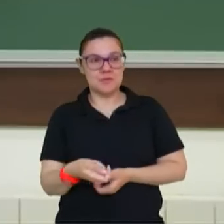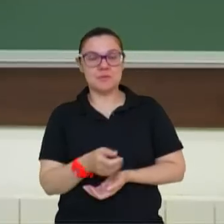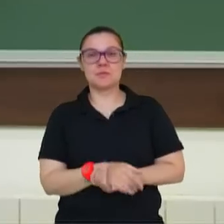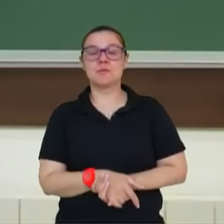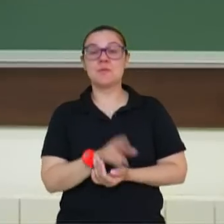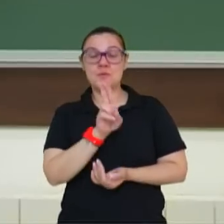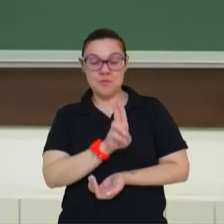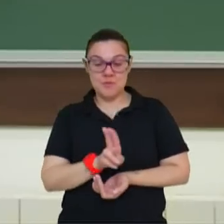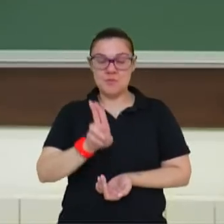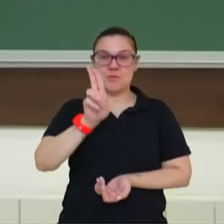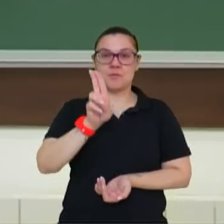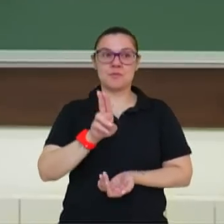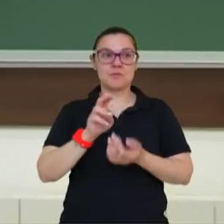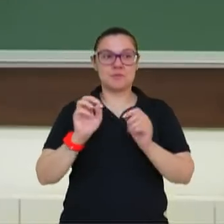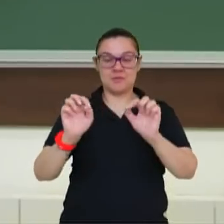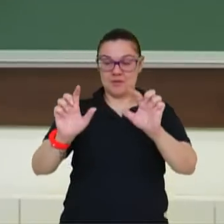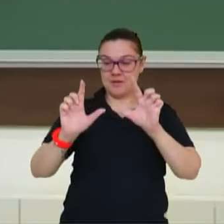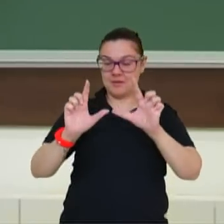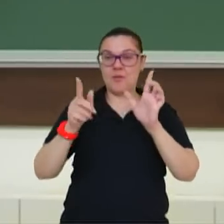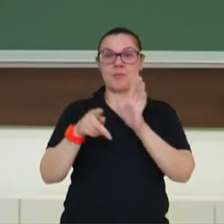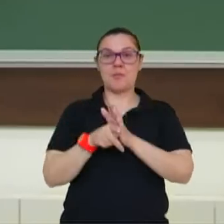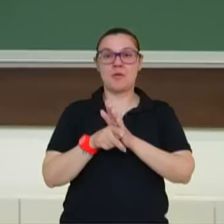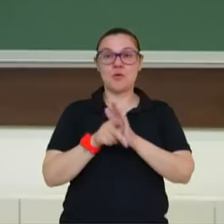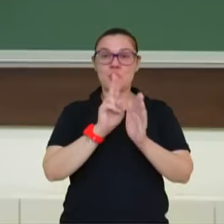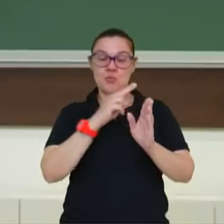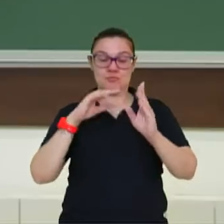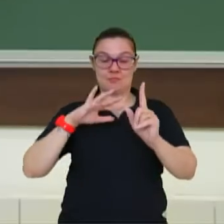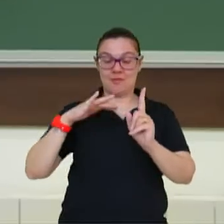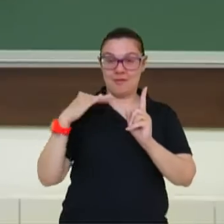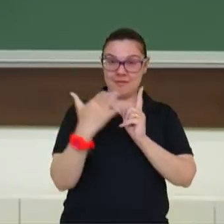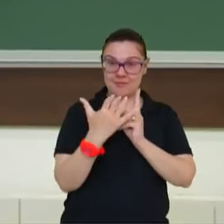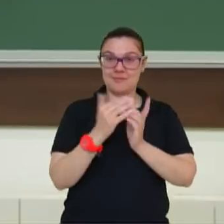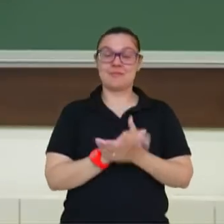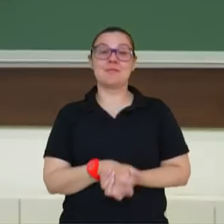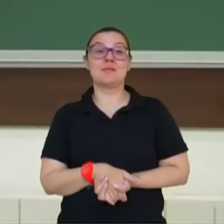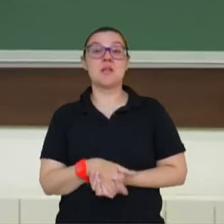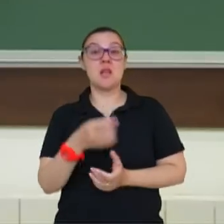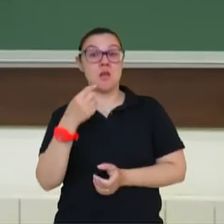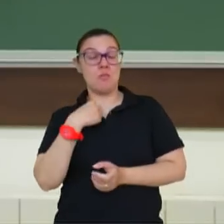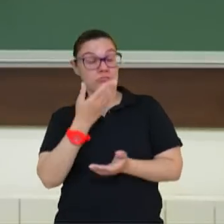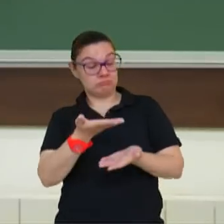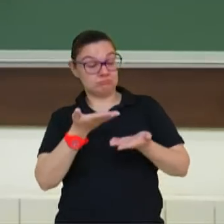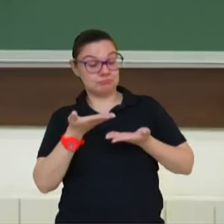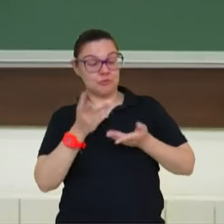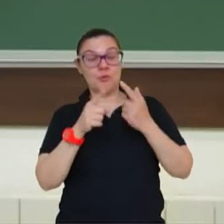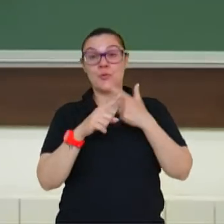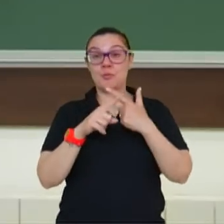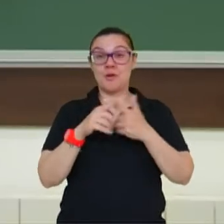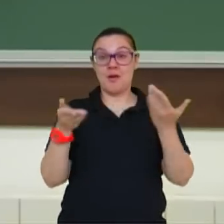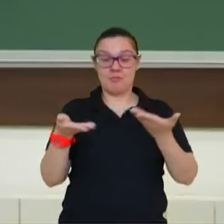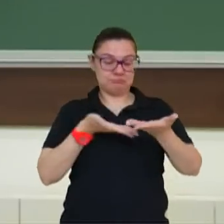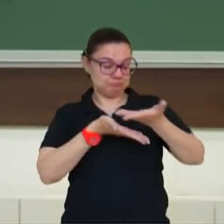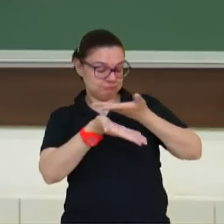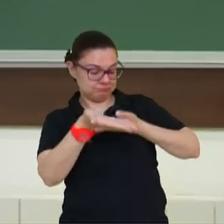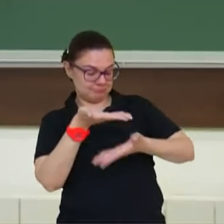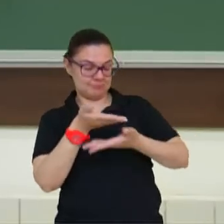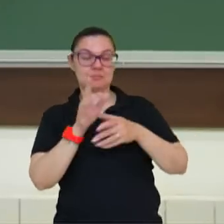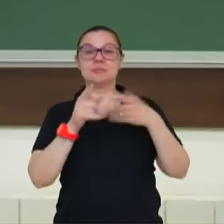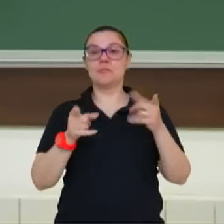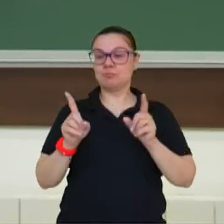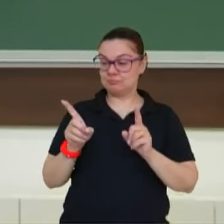o uso das redes sociais. Então, eu trouxe porque nós vamos tratar aqui